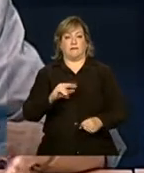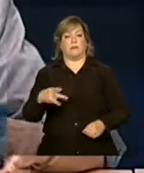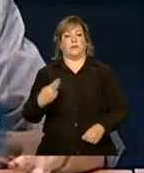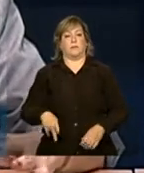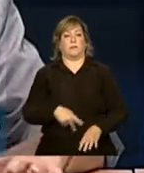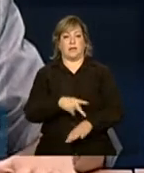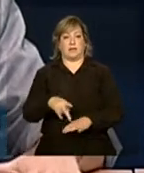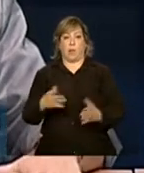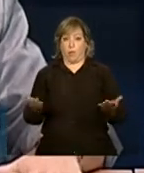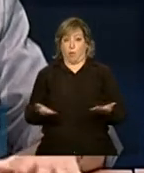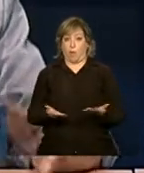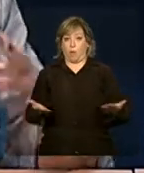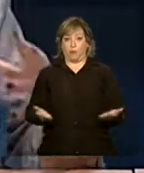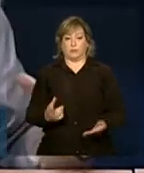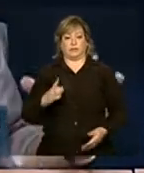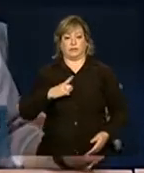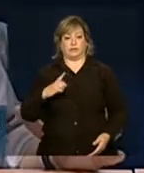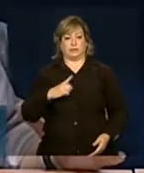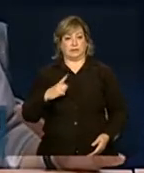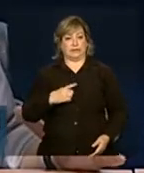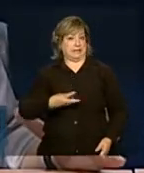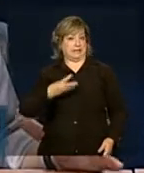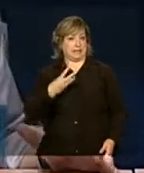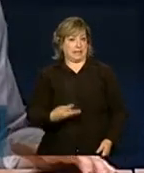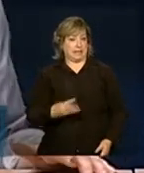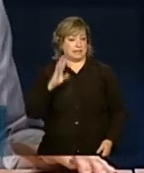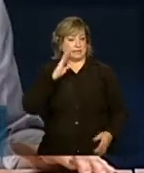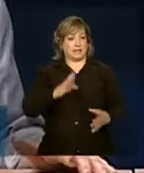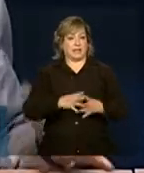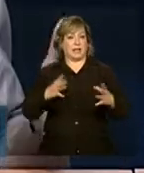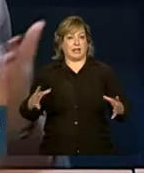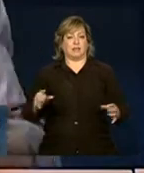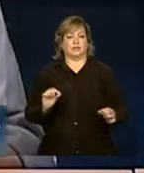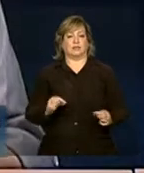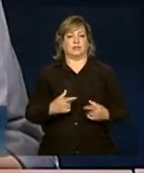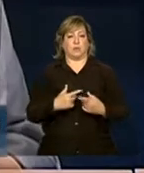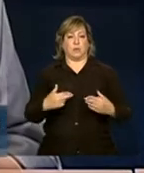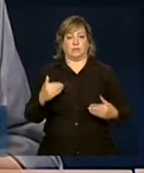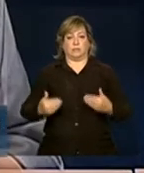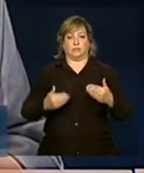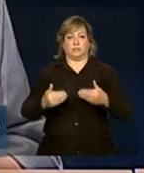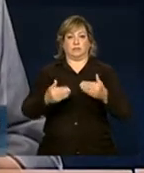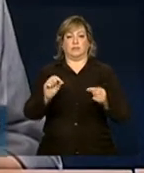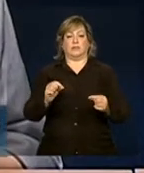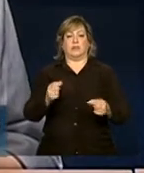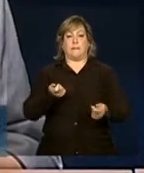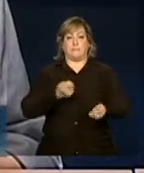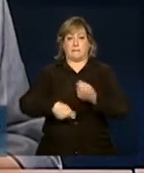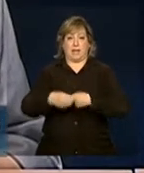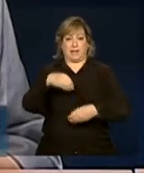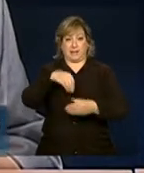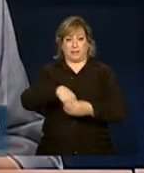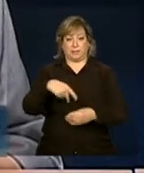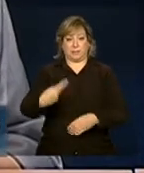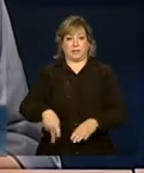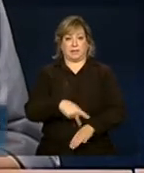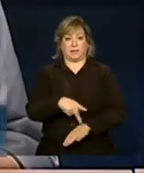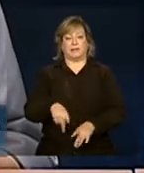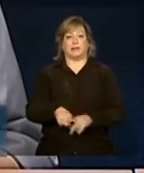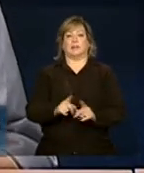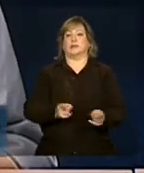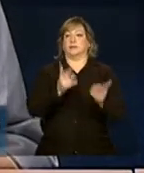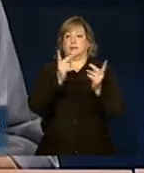com isso hoje nós temos 3 grandes motores é o motor do mercado interno o motor das